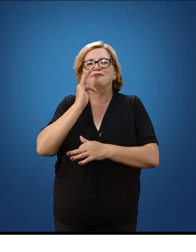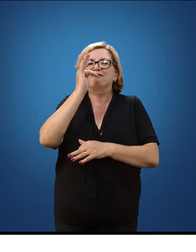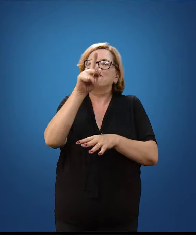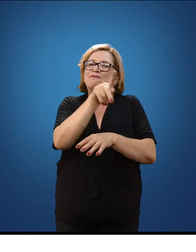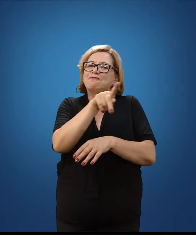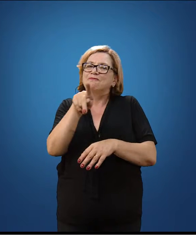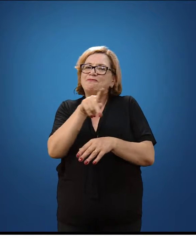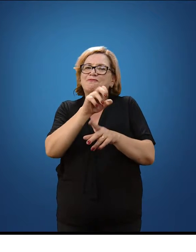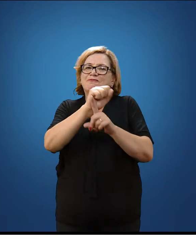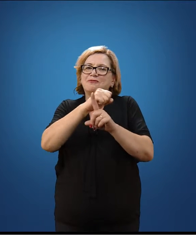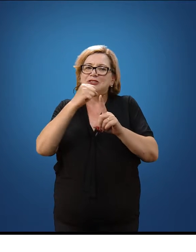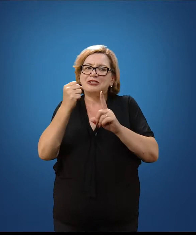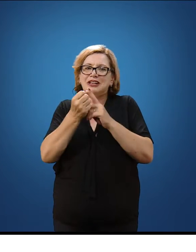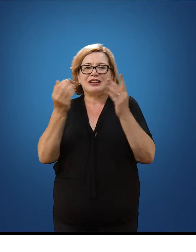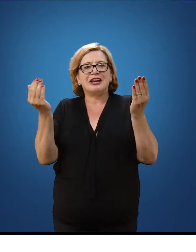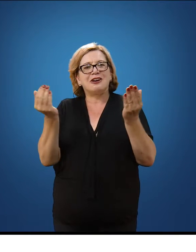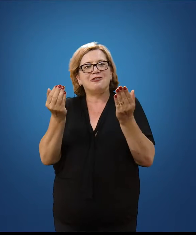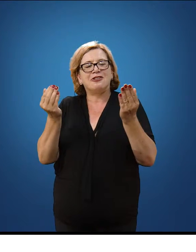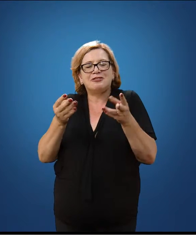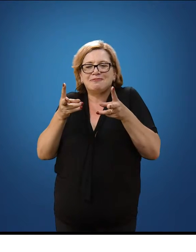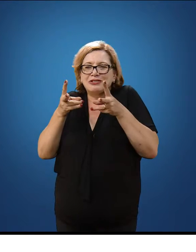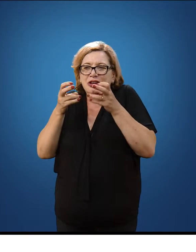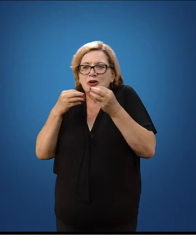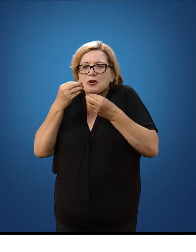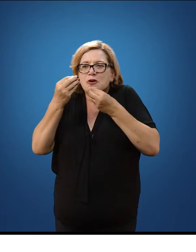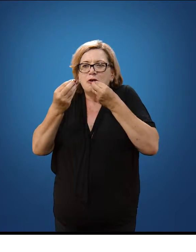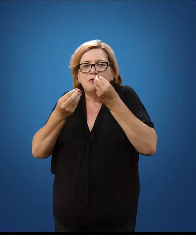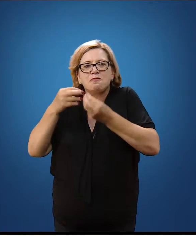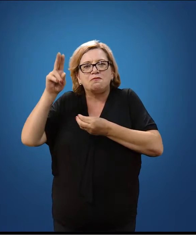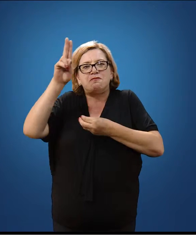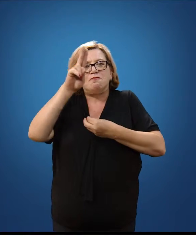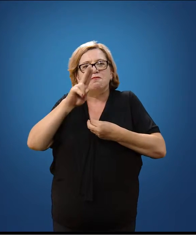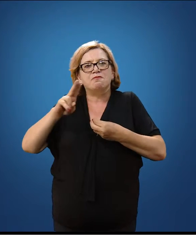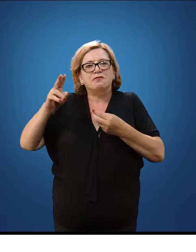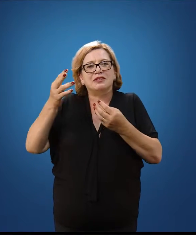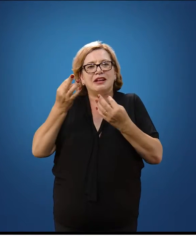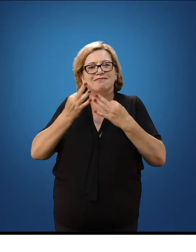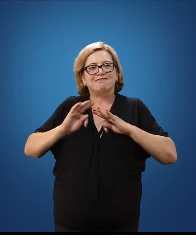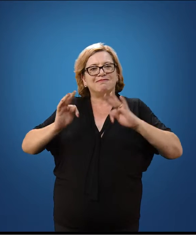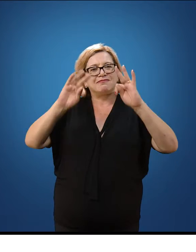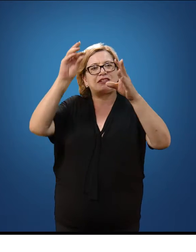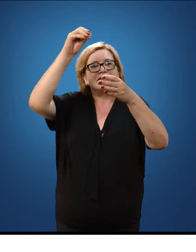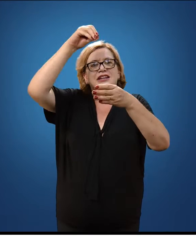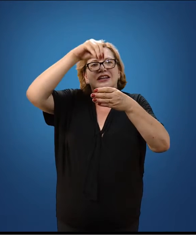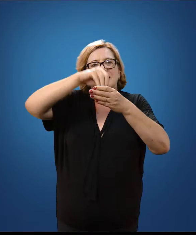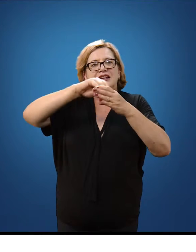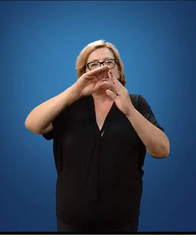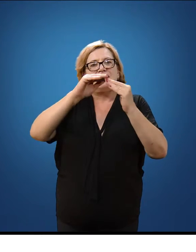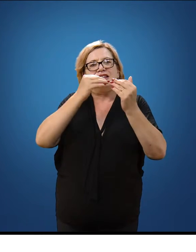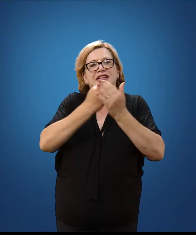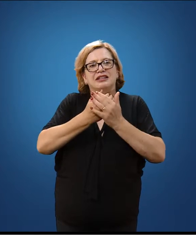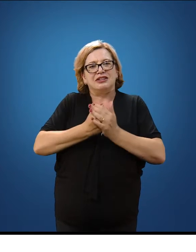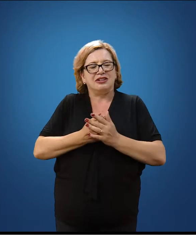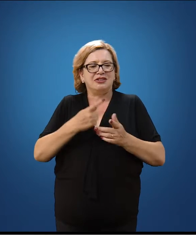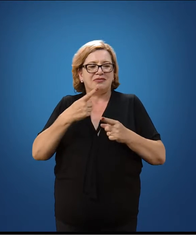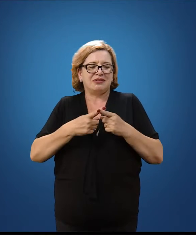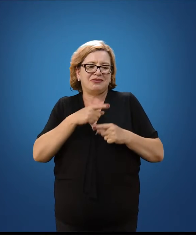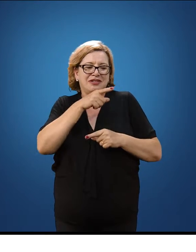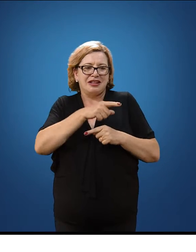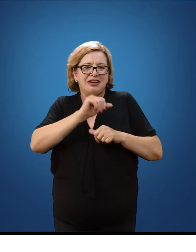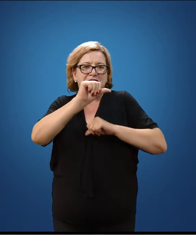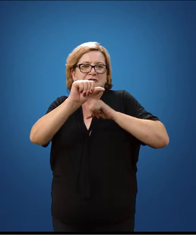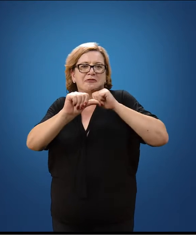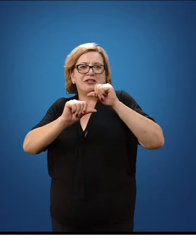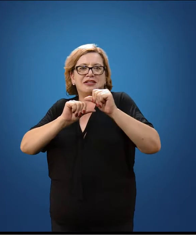ouvindo agora, né, como enfrentar essas novas perspectivas na educação, afinal de contas a senhora passou por várias mudanças.